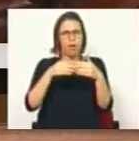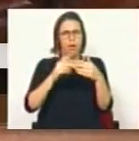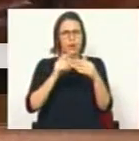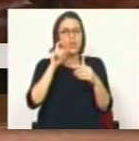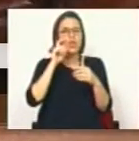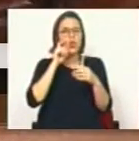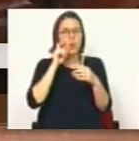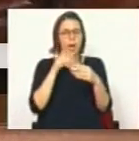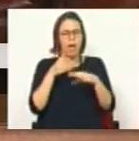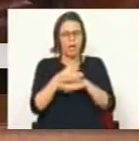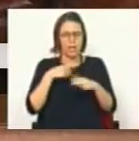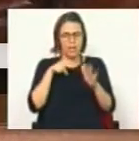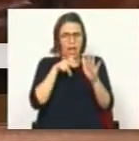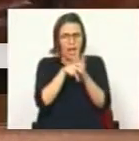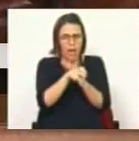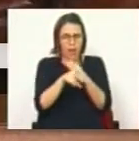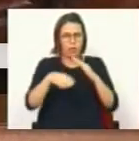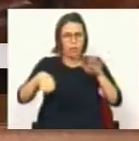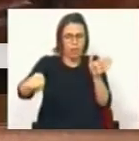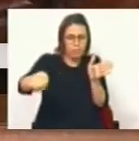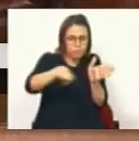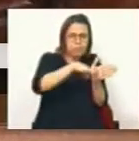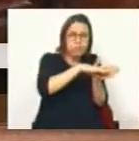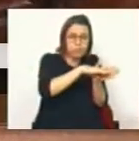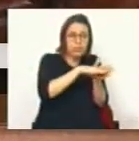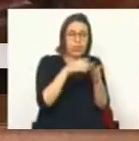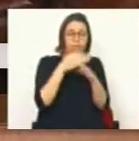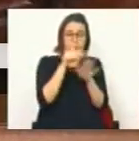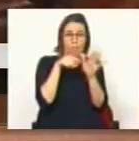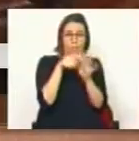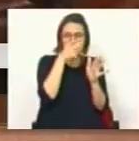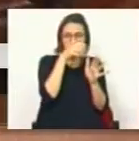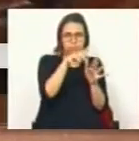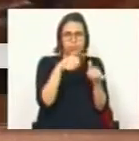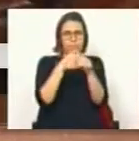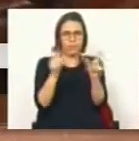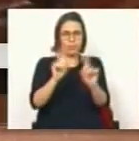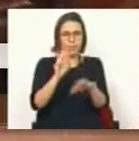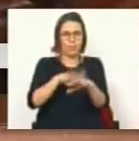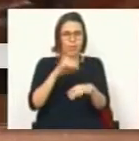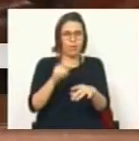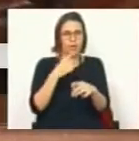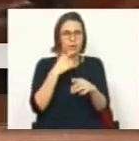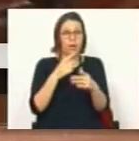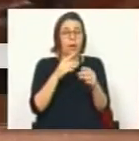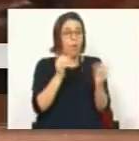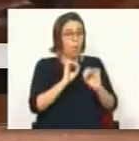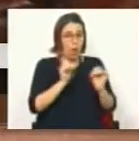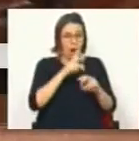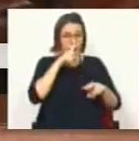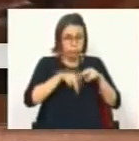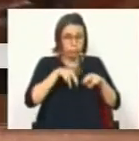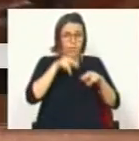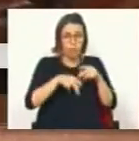de segurança no acesso aos respectivos cais, e a lotação das embarcações não é cumprida devido às supressões e